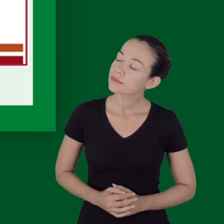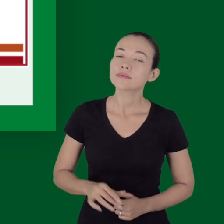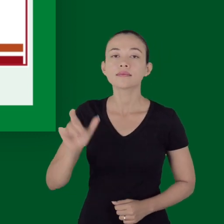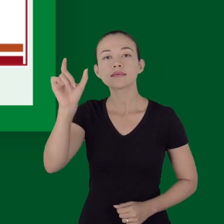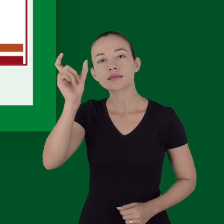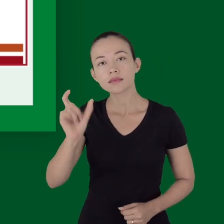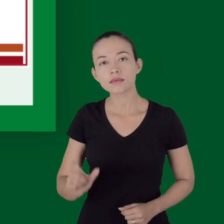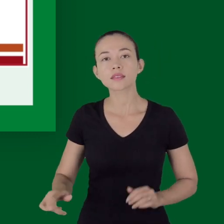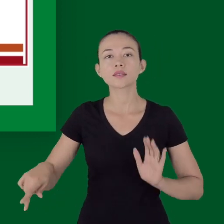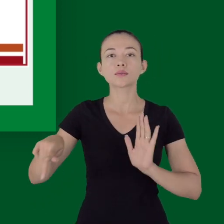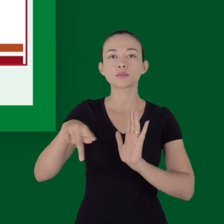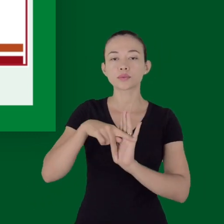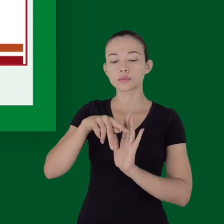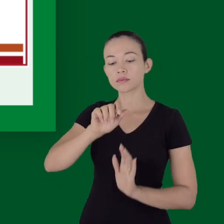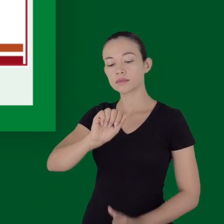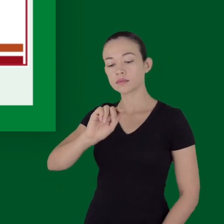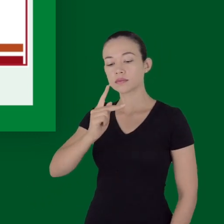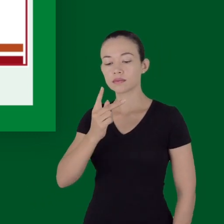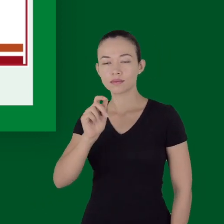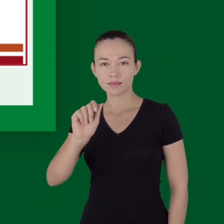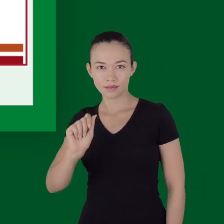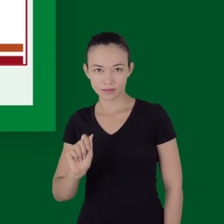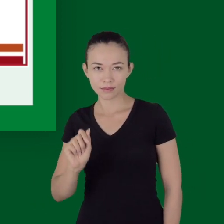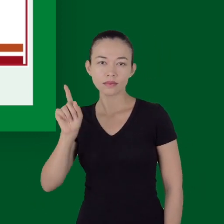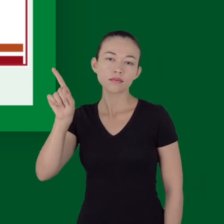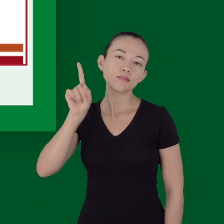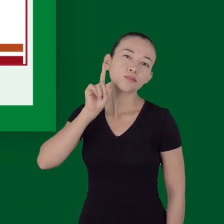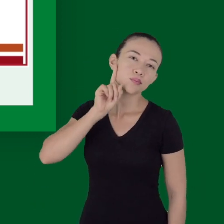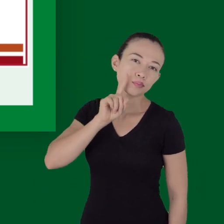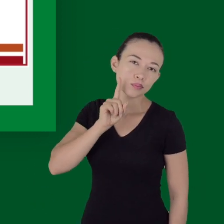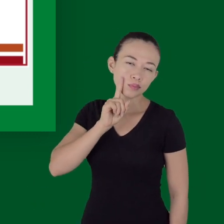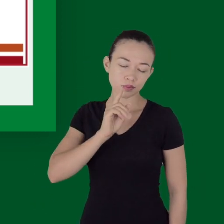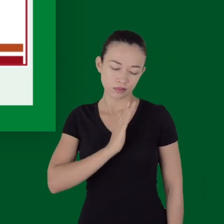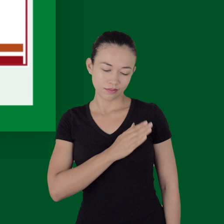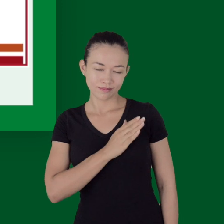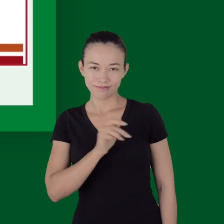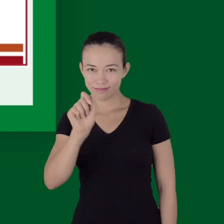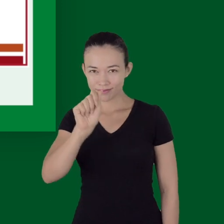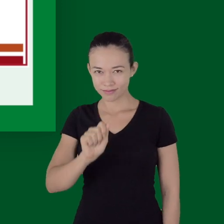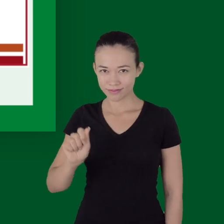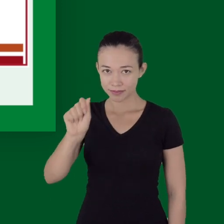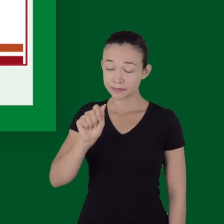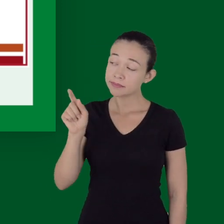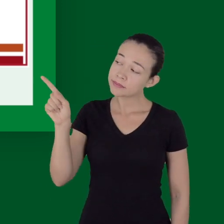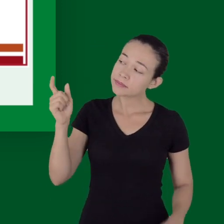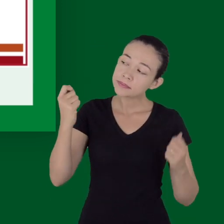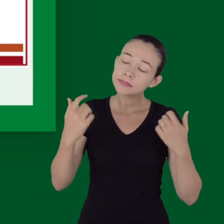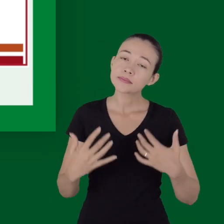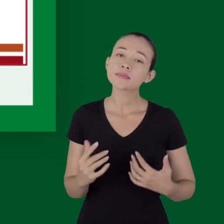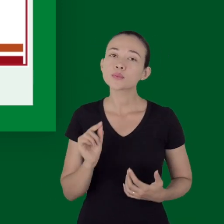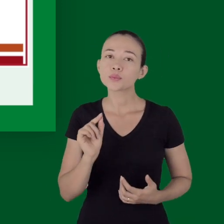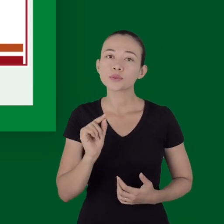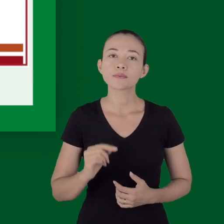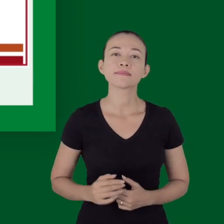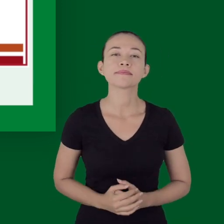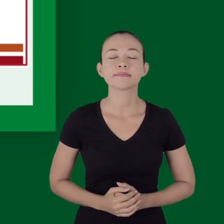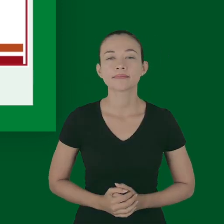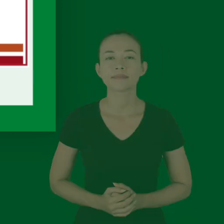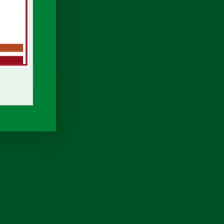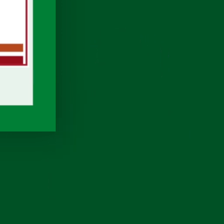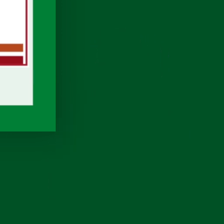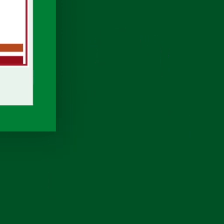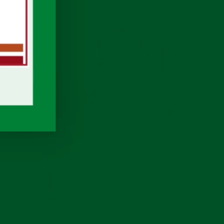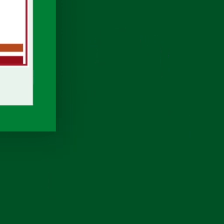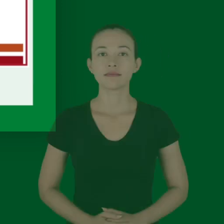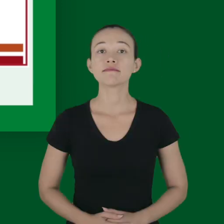Aqui, para a gente simplificar, é o algoritmo do American Heart, que diz...